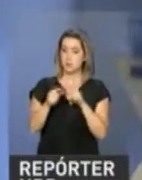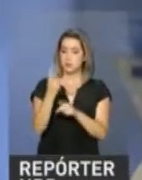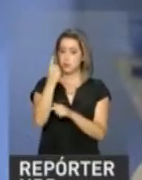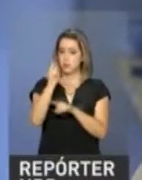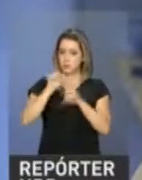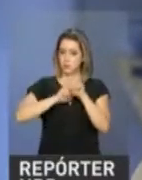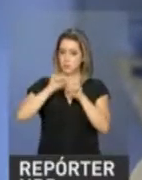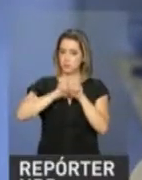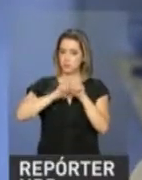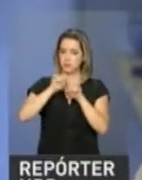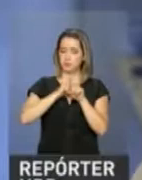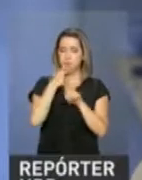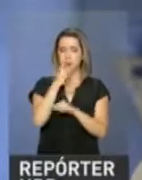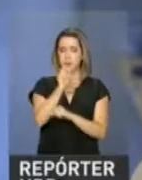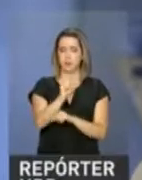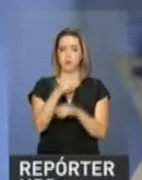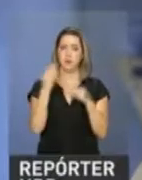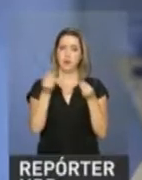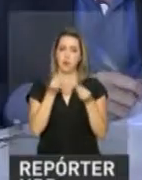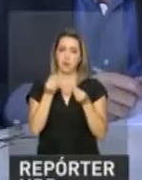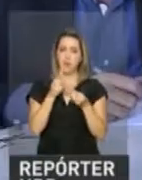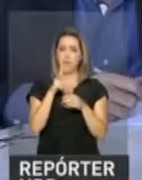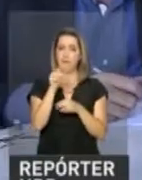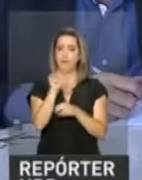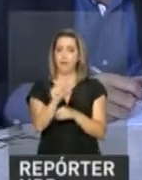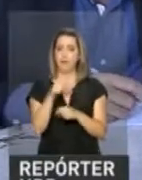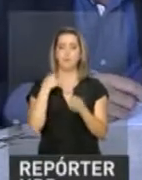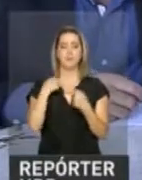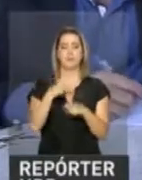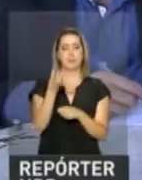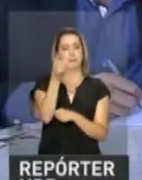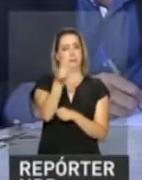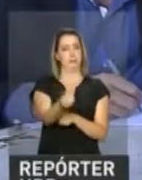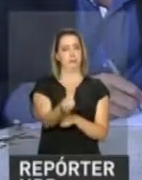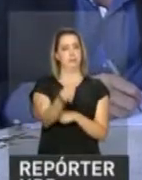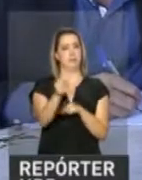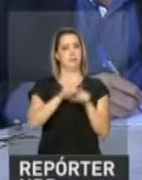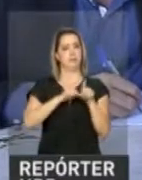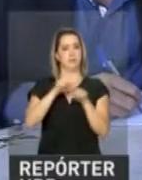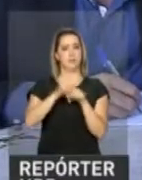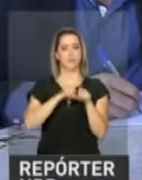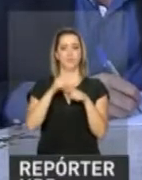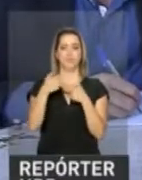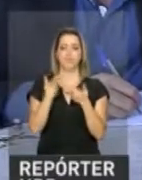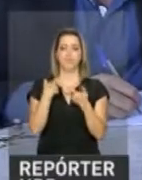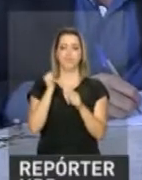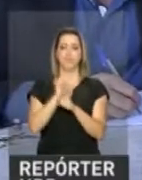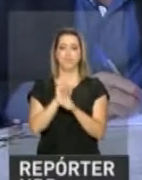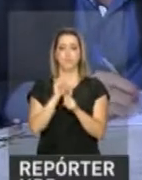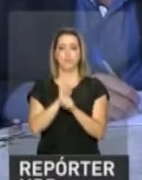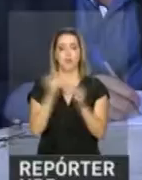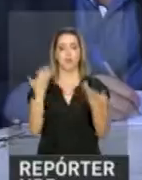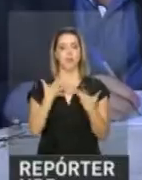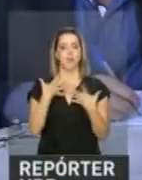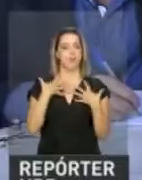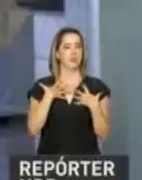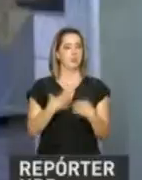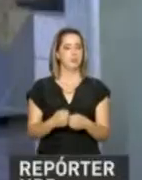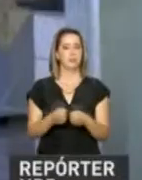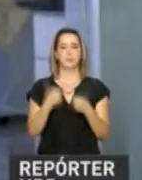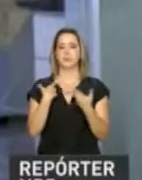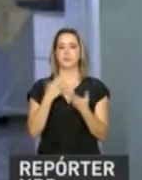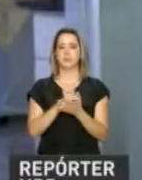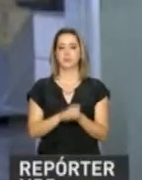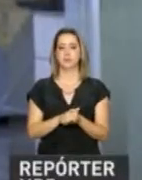mês. O jovem conta que para conseguir essa vaga foram 6 meses de espera. Agora respira aliviado com o novo emprego. A